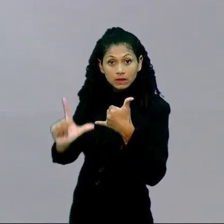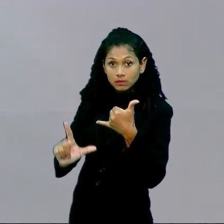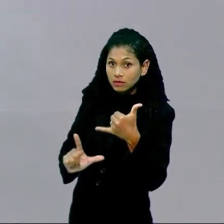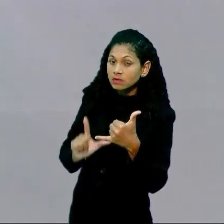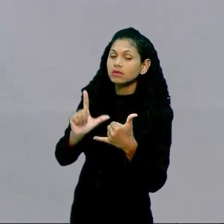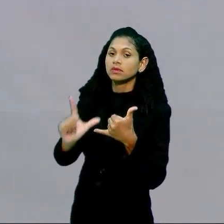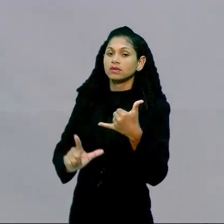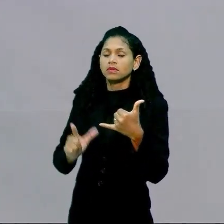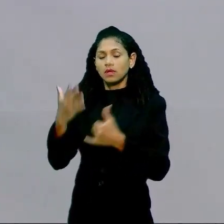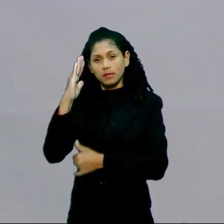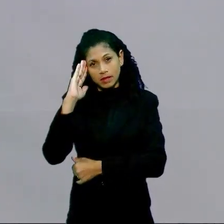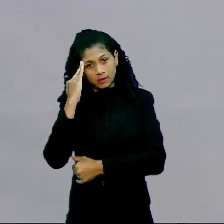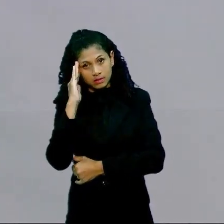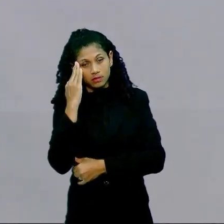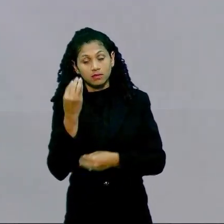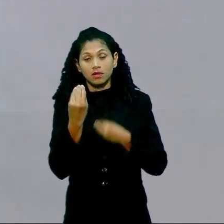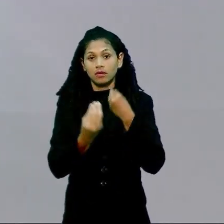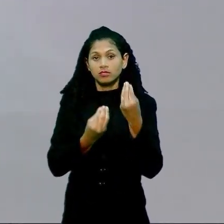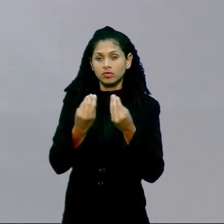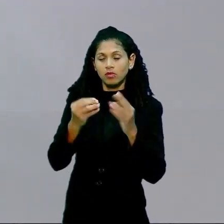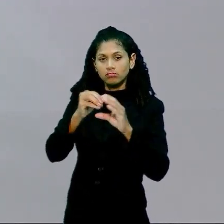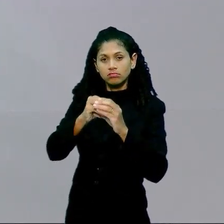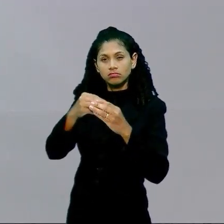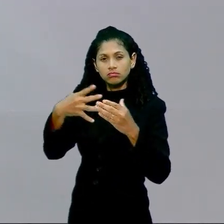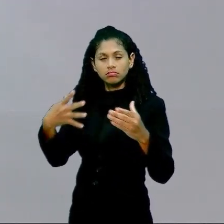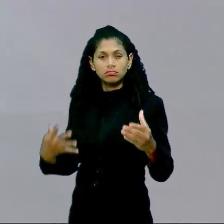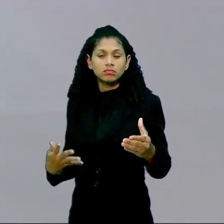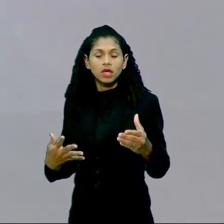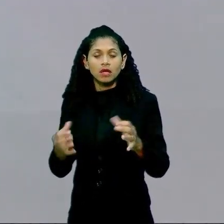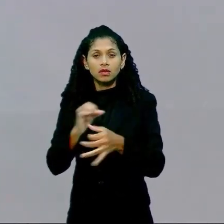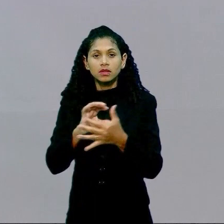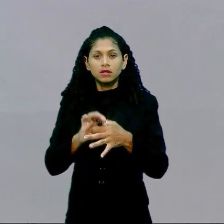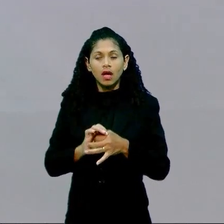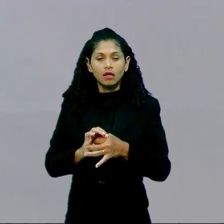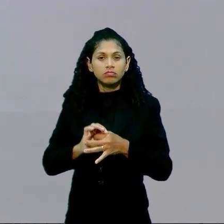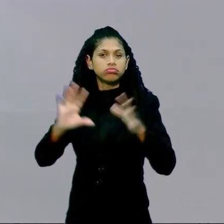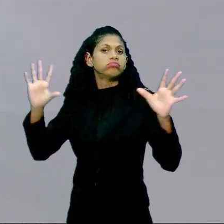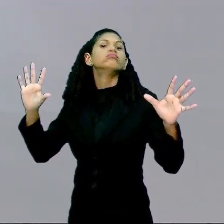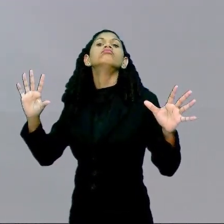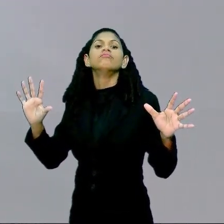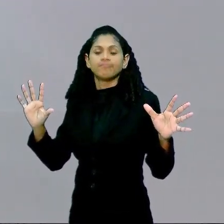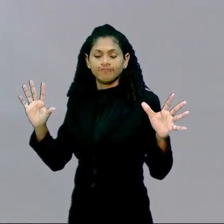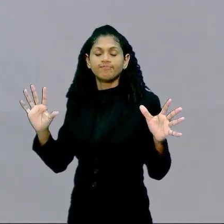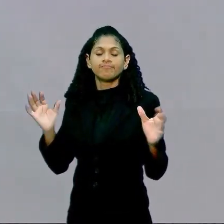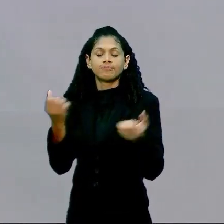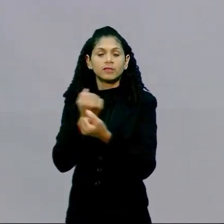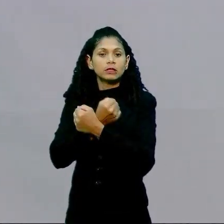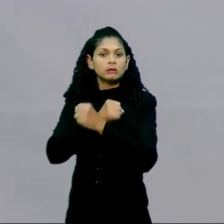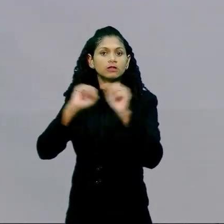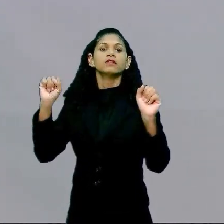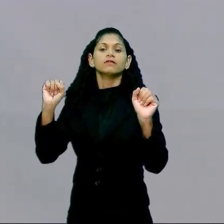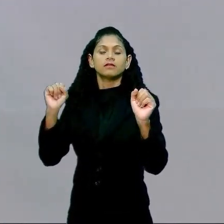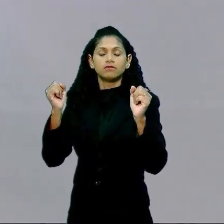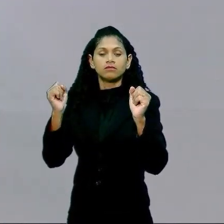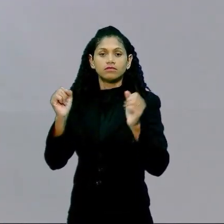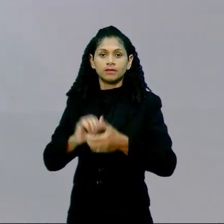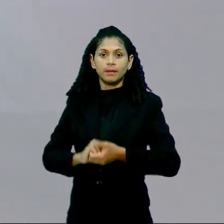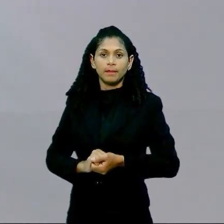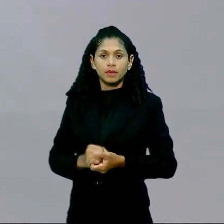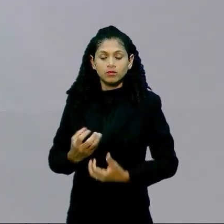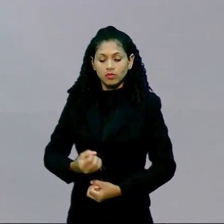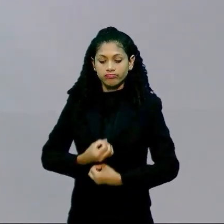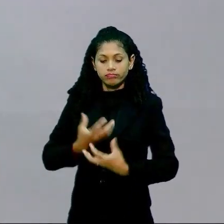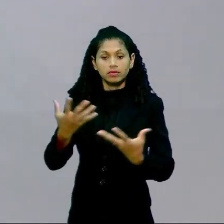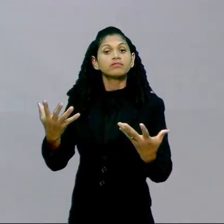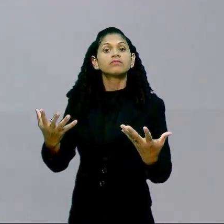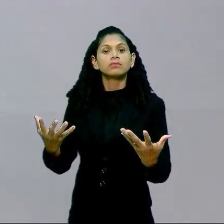pode entender como o aspecto da liberdade. Brincadeira vai ser uma diversão bem mais livre, bem mais expressiva. E